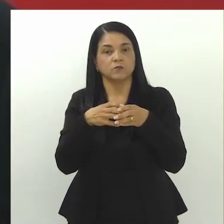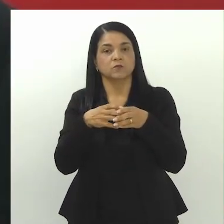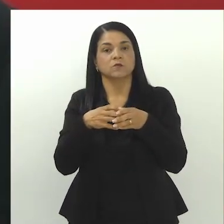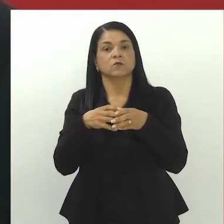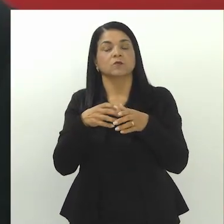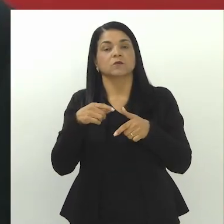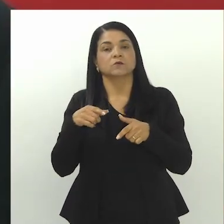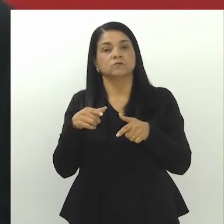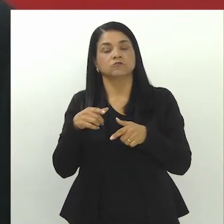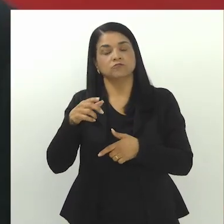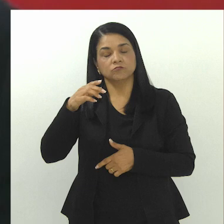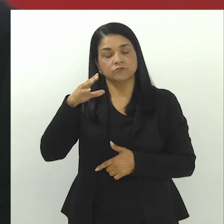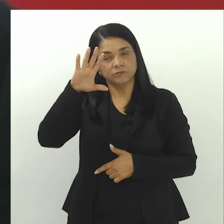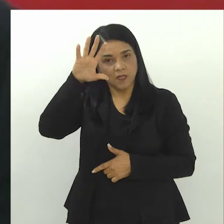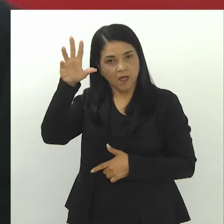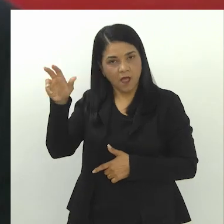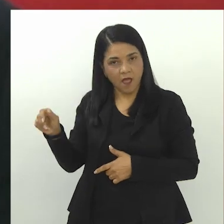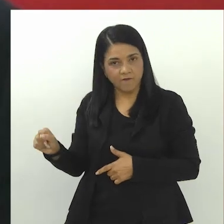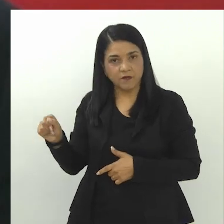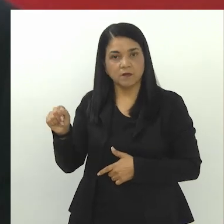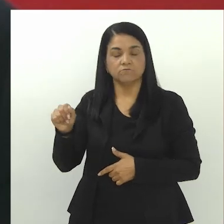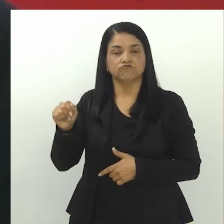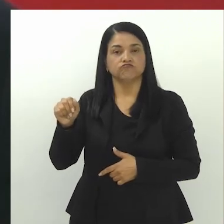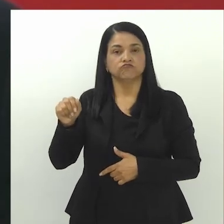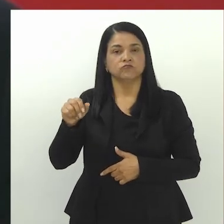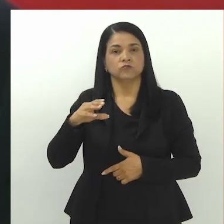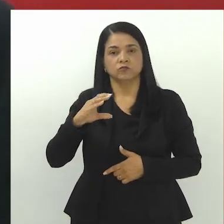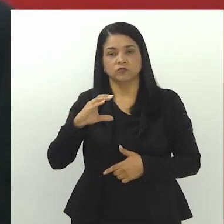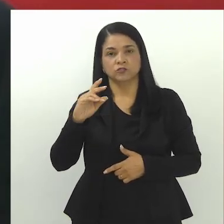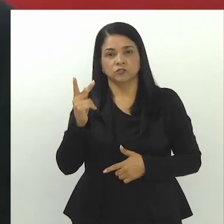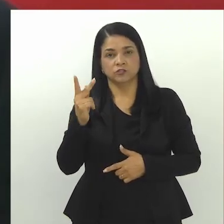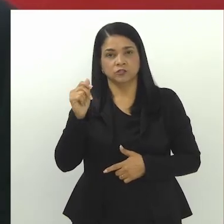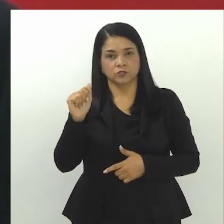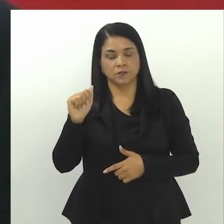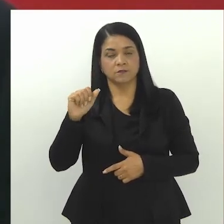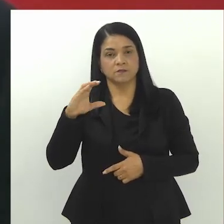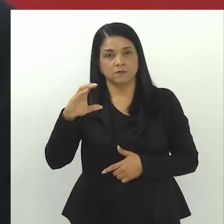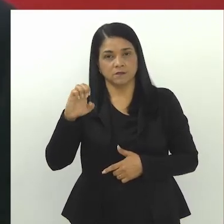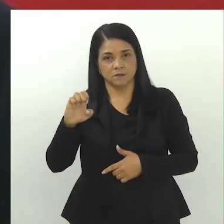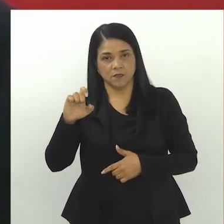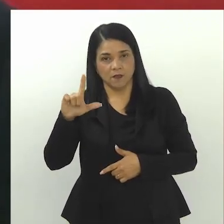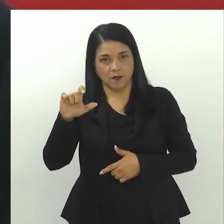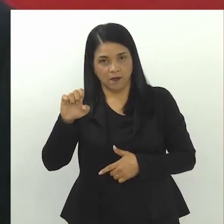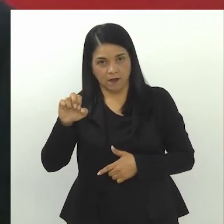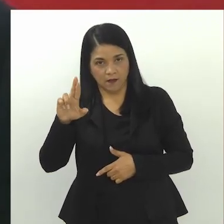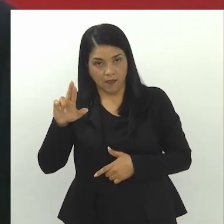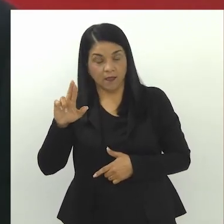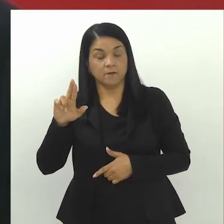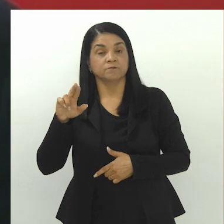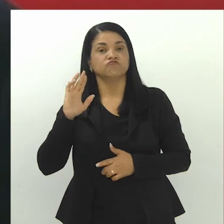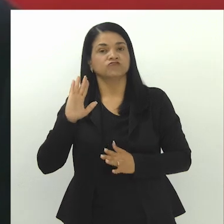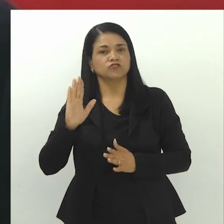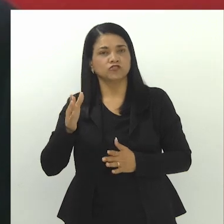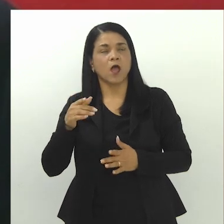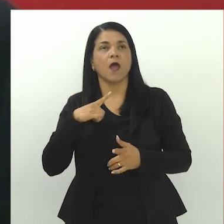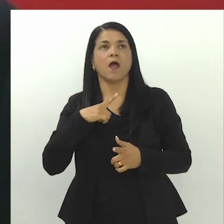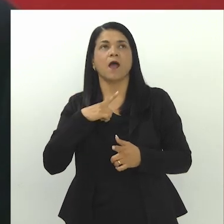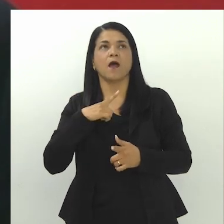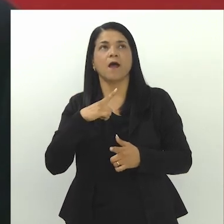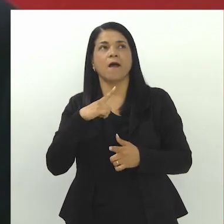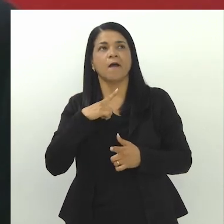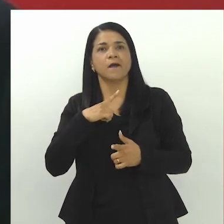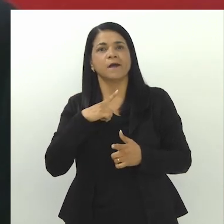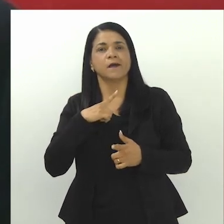pelo chanceler da África do Sul, em que as nossas equipes aqui do Brasil, da África do Sul, já lançaram